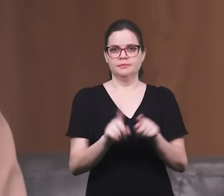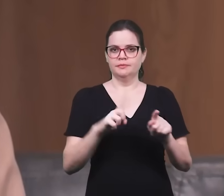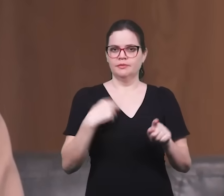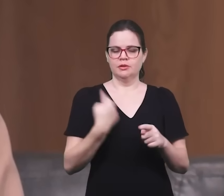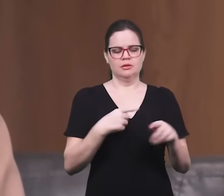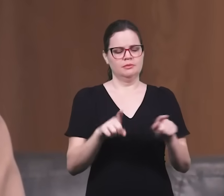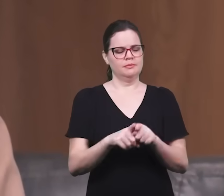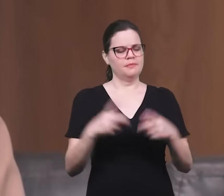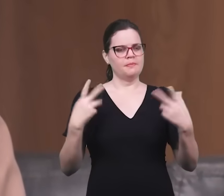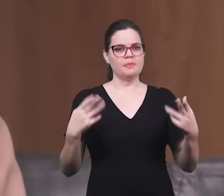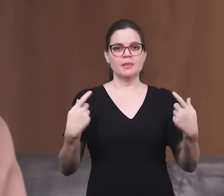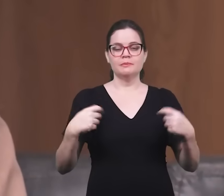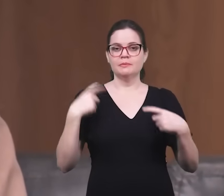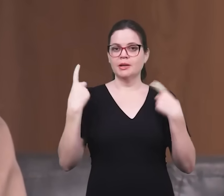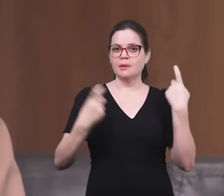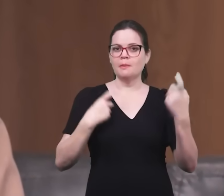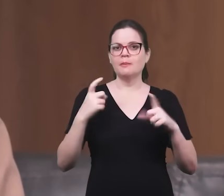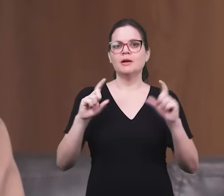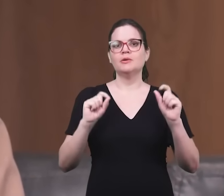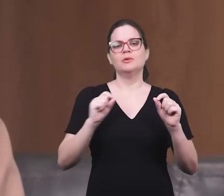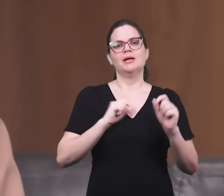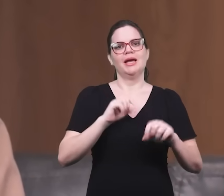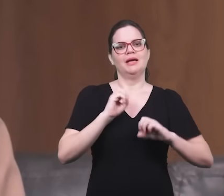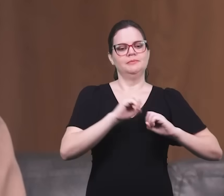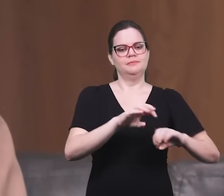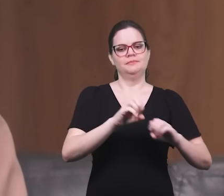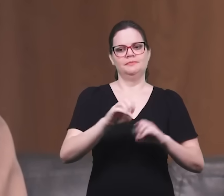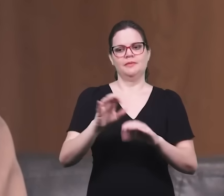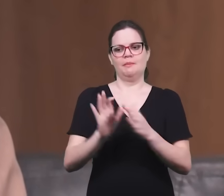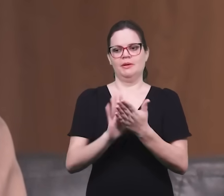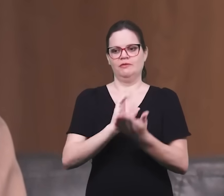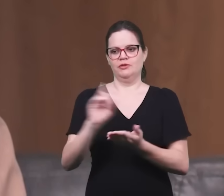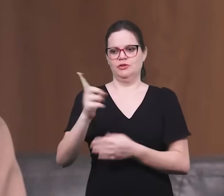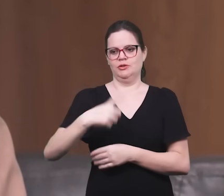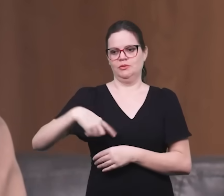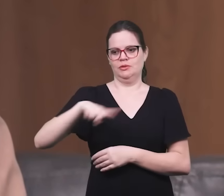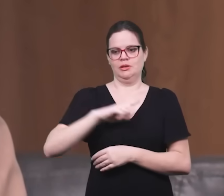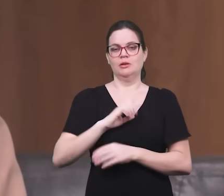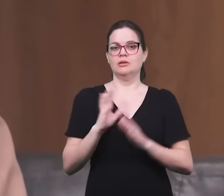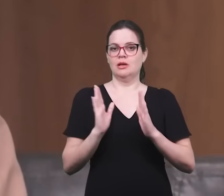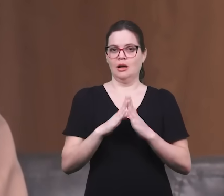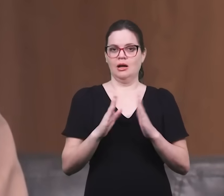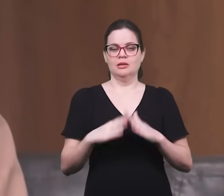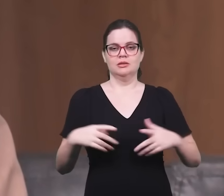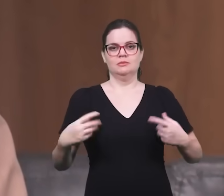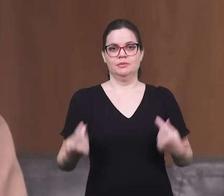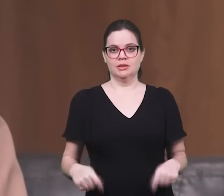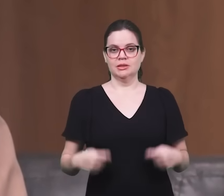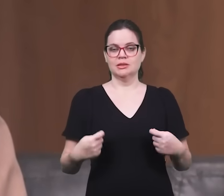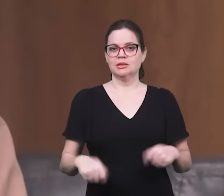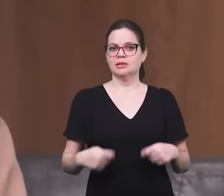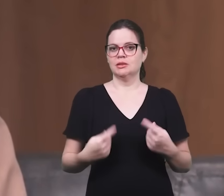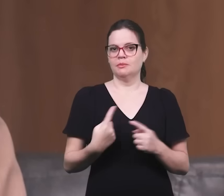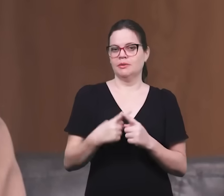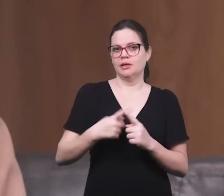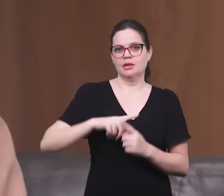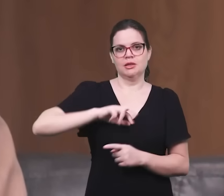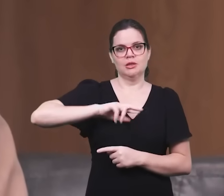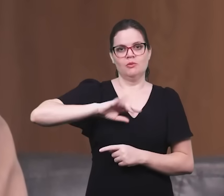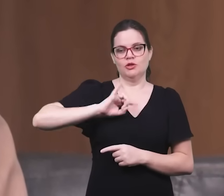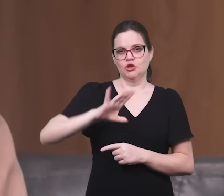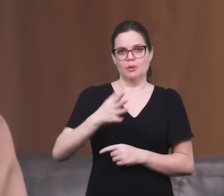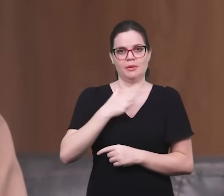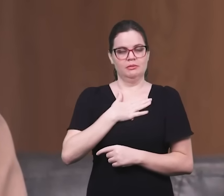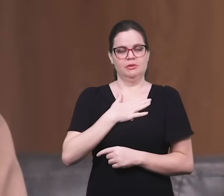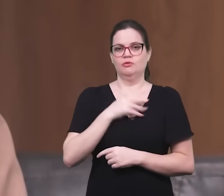em perpetuar a palavra de Deus sobre a nossa casa. Então você alcançar, não só para si, você está